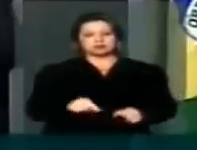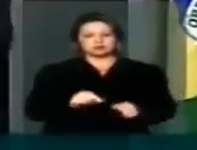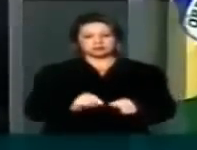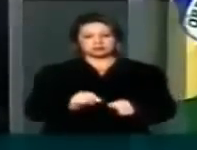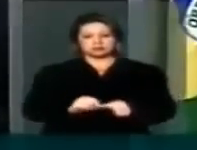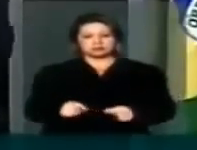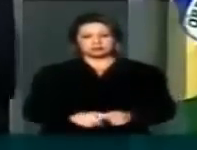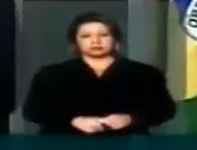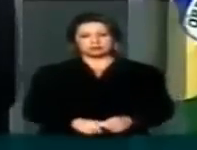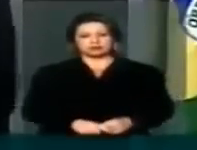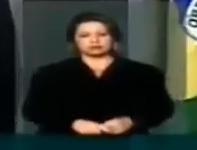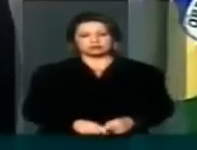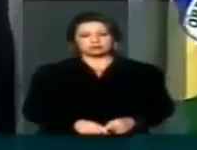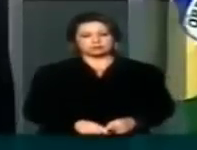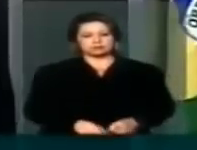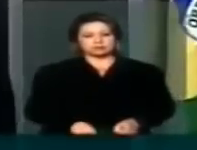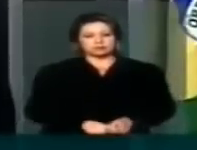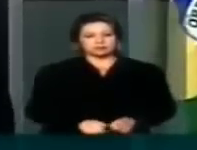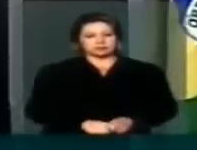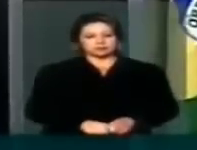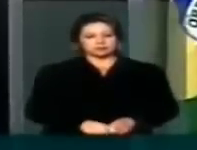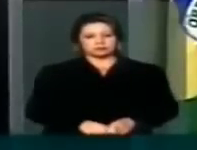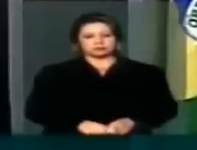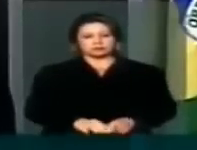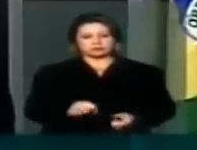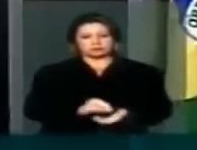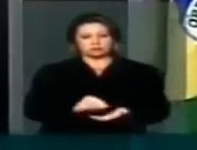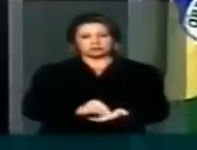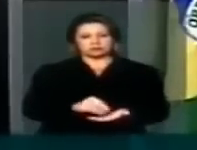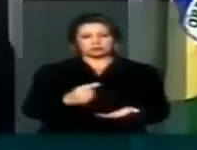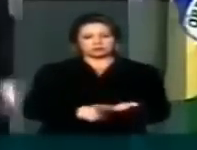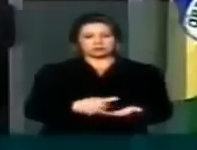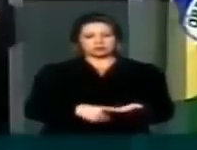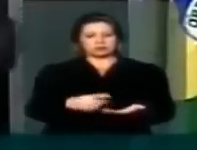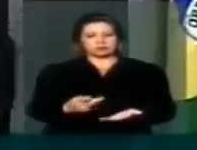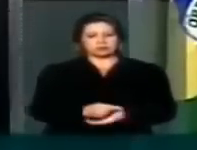inoperância, mas acima de tudo, a sua desonestidade intelectual com o povo brasileiro.